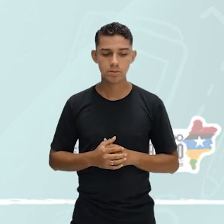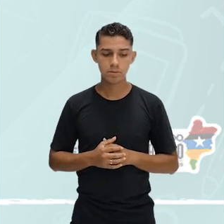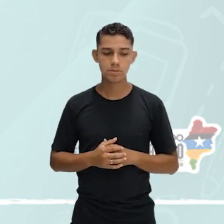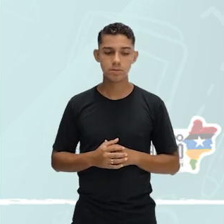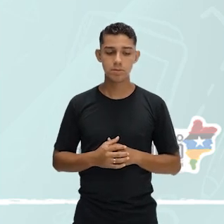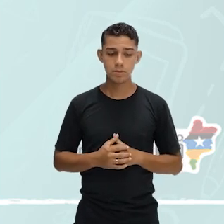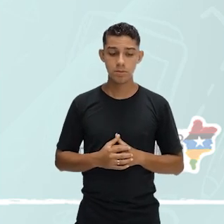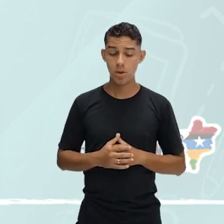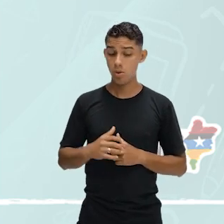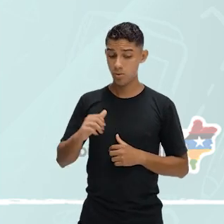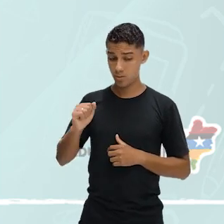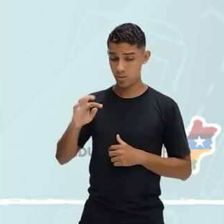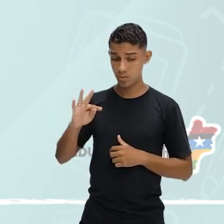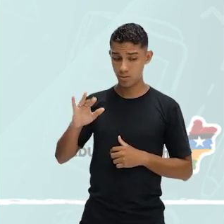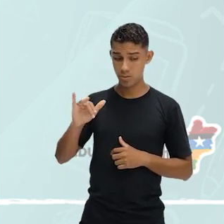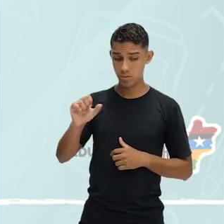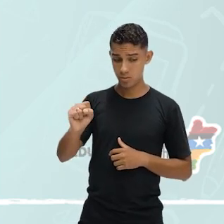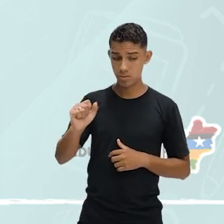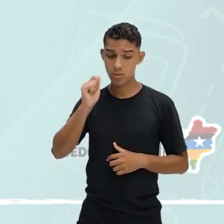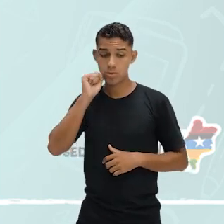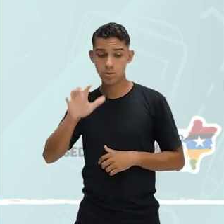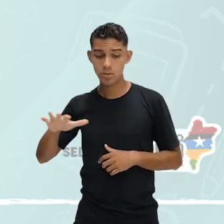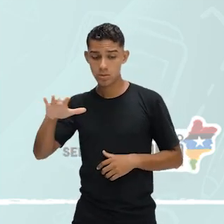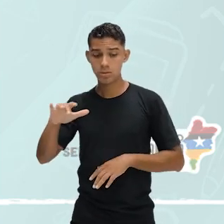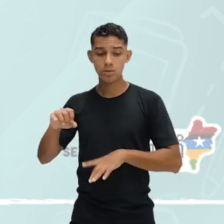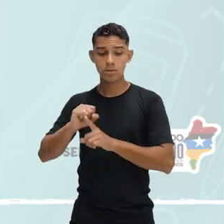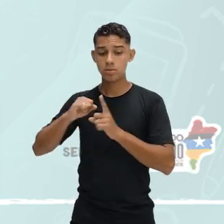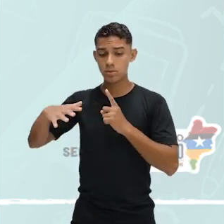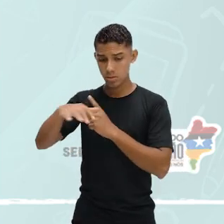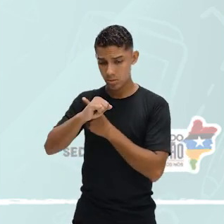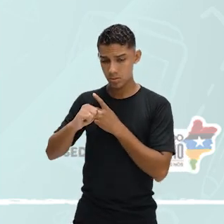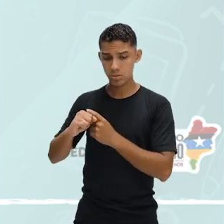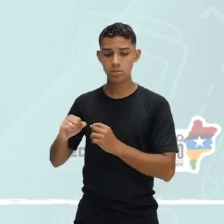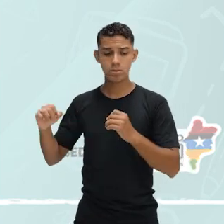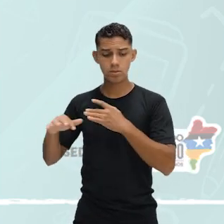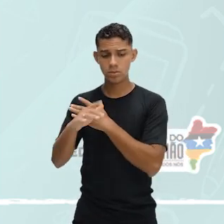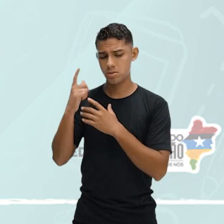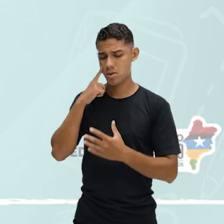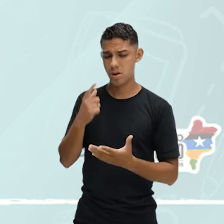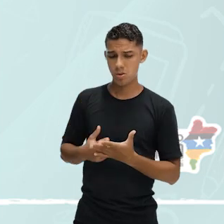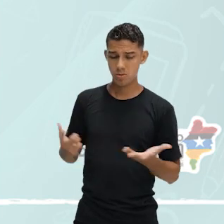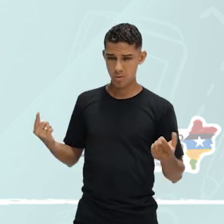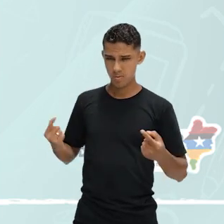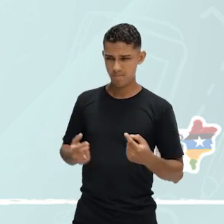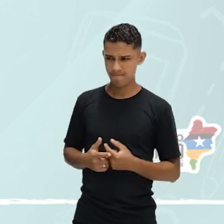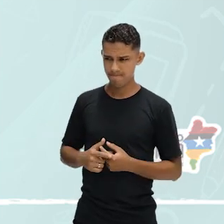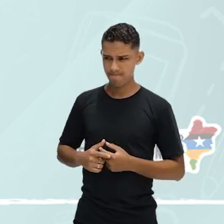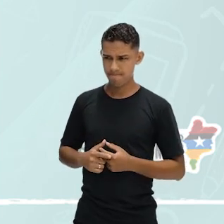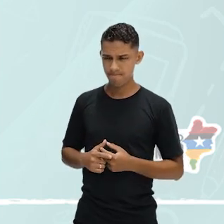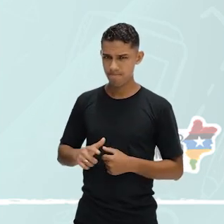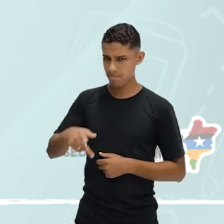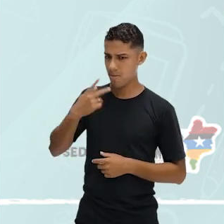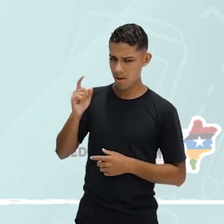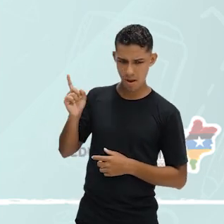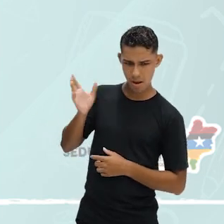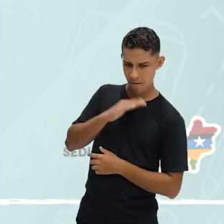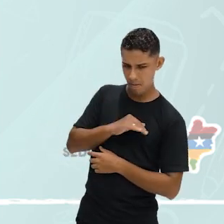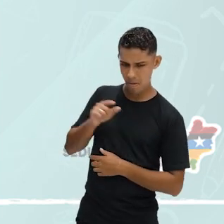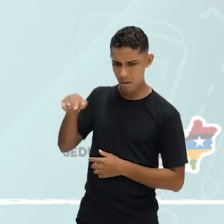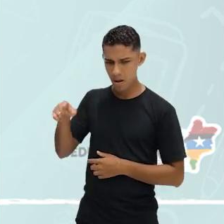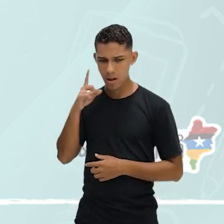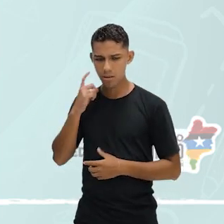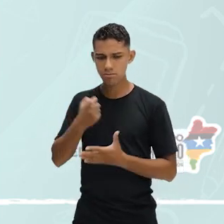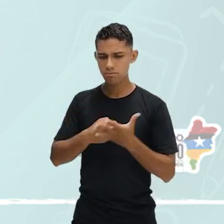Os atuais regimes socialistas do Ocidente condenam a propriedade privada com base nos textos de Rousseau. Bom, vocês